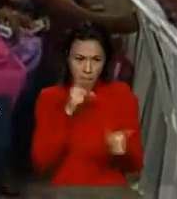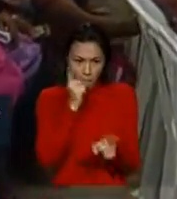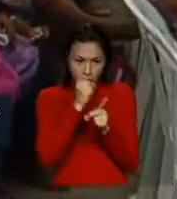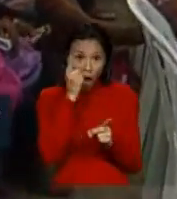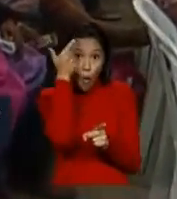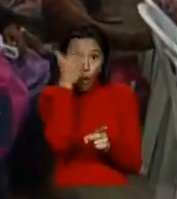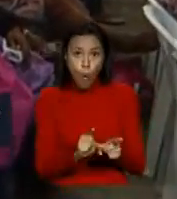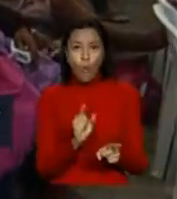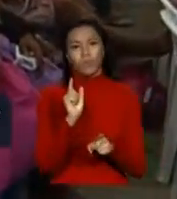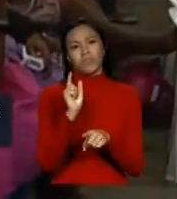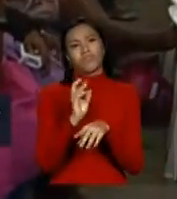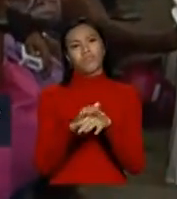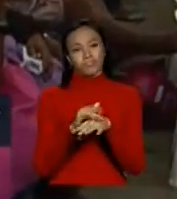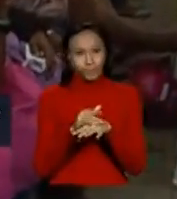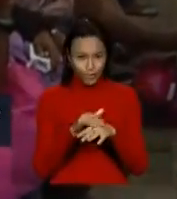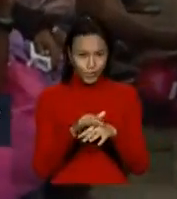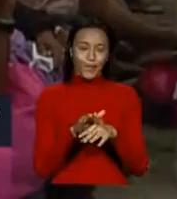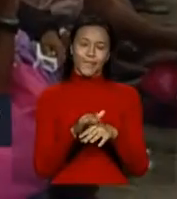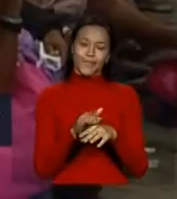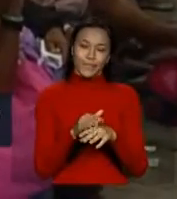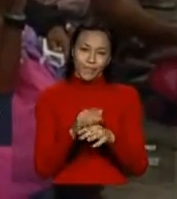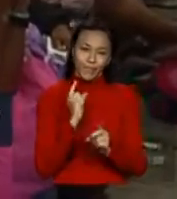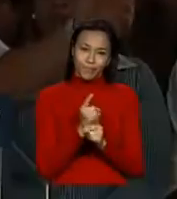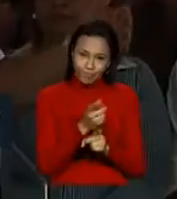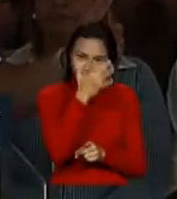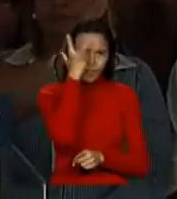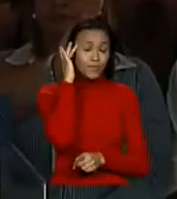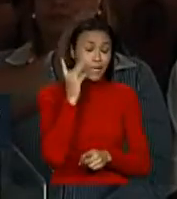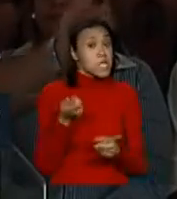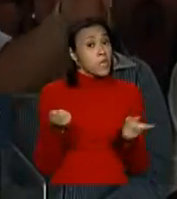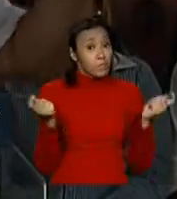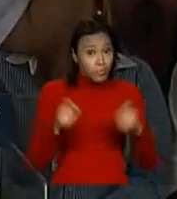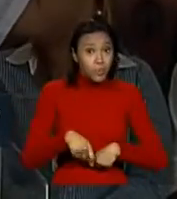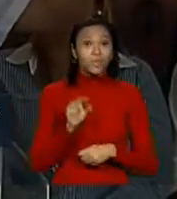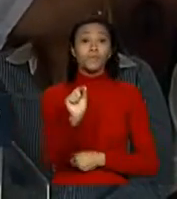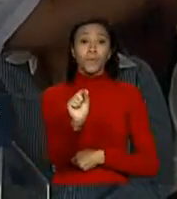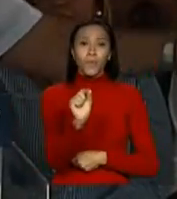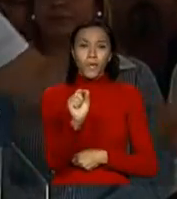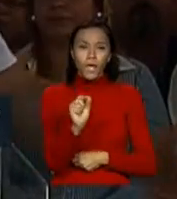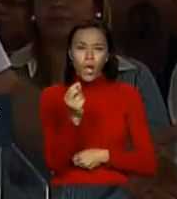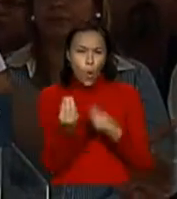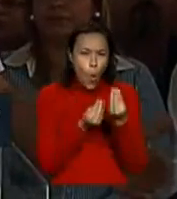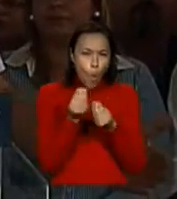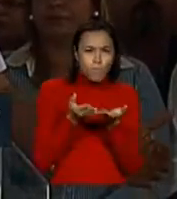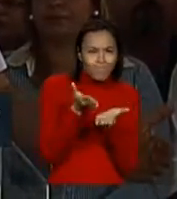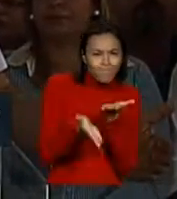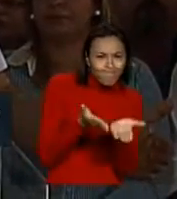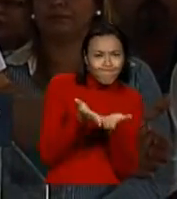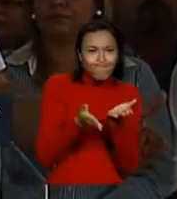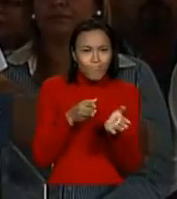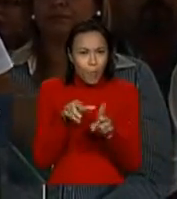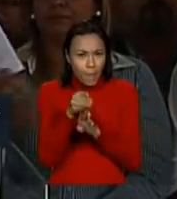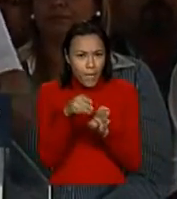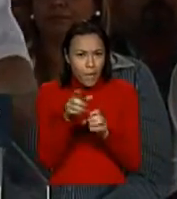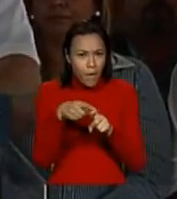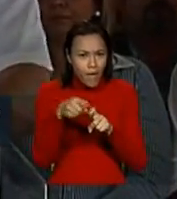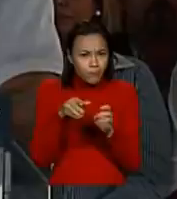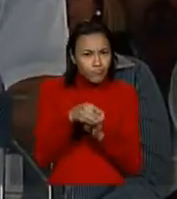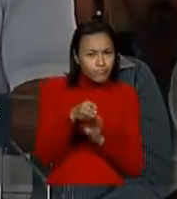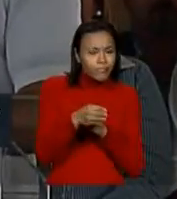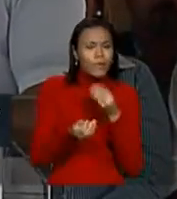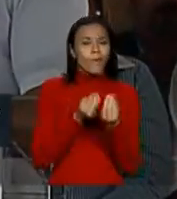doenças que nós estamos encontrando nas pessoas e com isso podendo fazer o tratamento completo das vistas